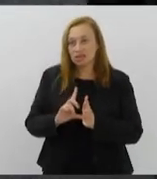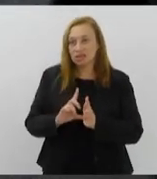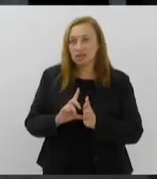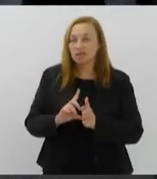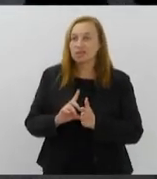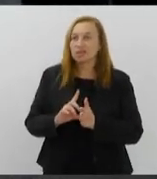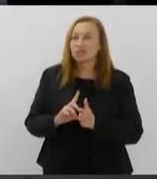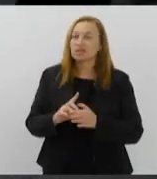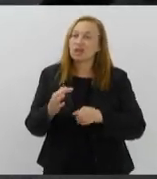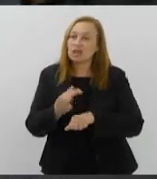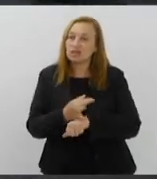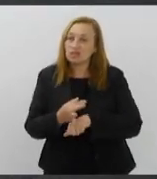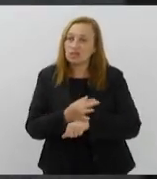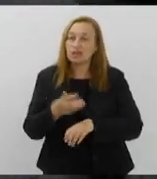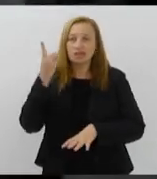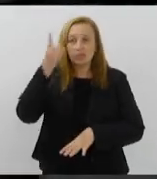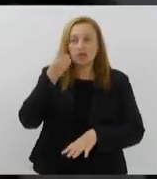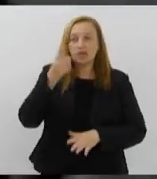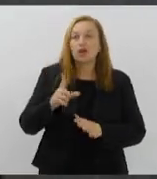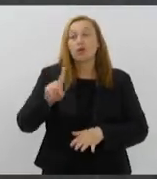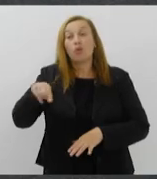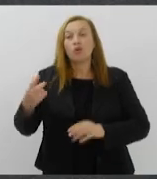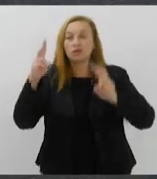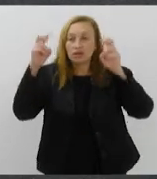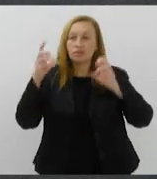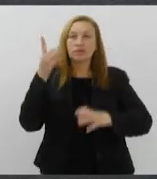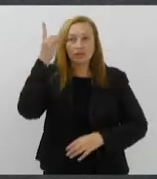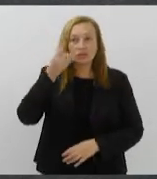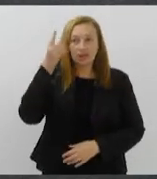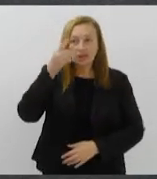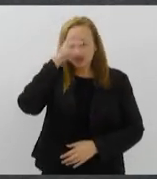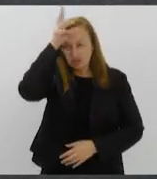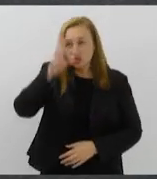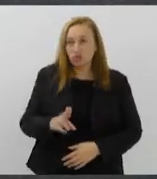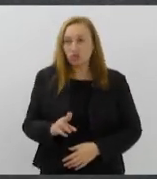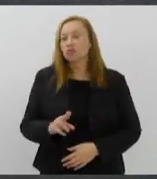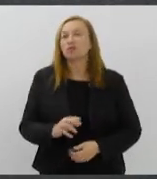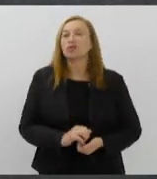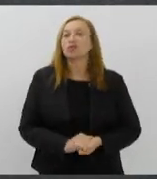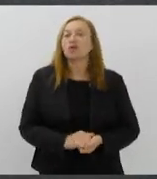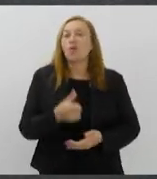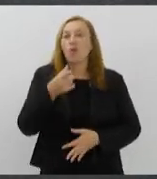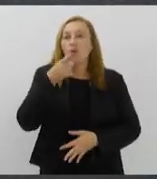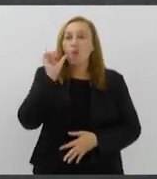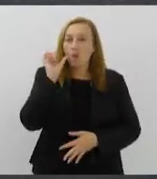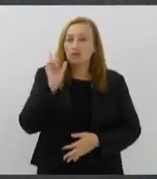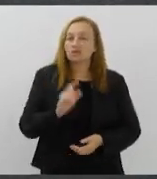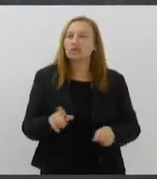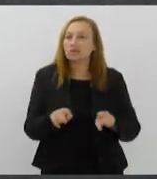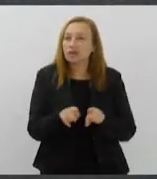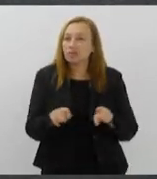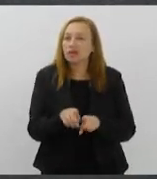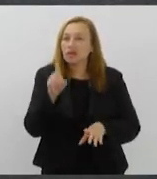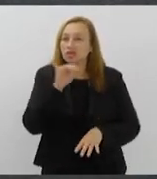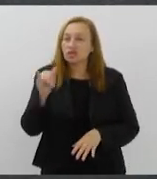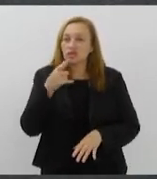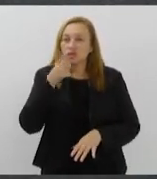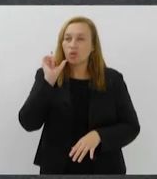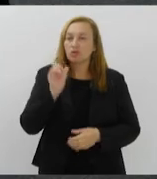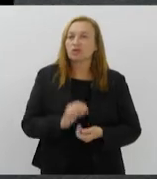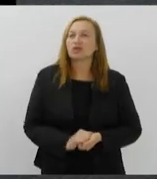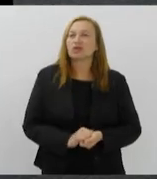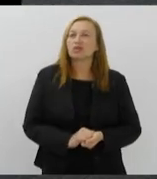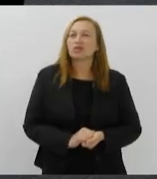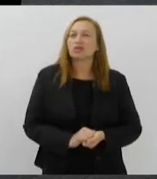recesso parlamentar. E um outro tema, deputada Tia Ju, que trago aqui, é que ontem, também no dia de ontem,